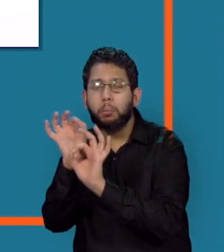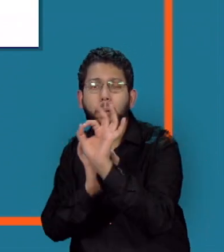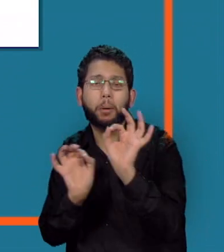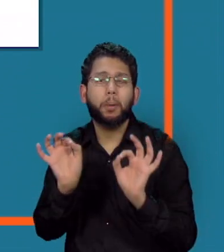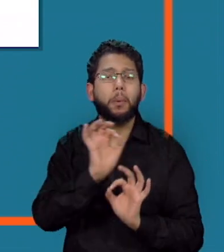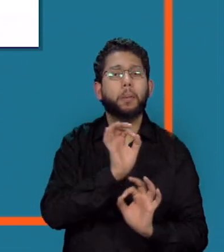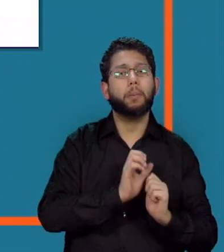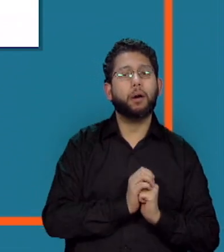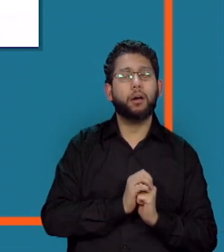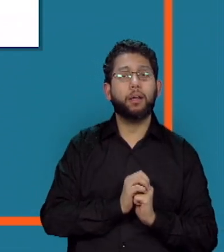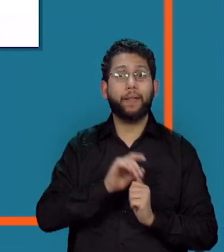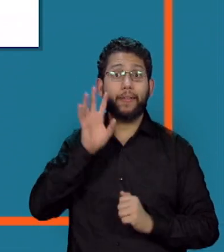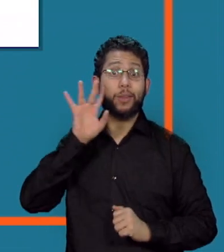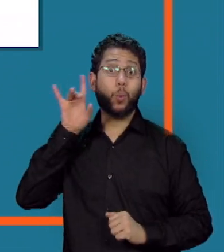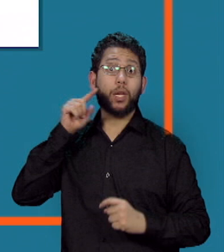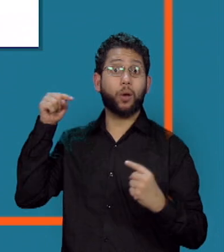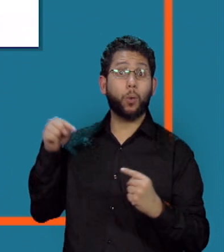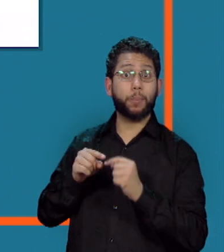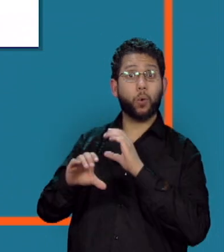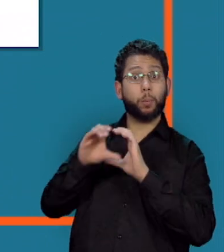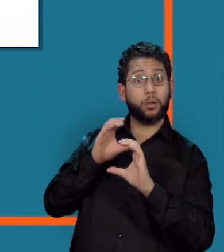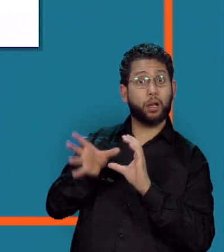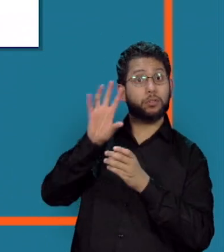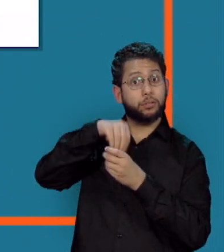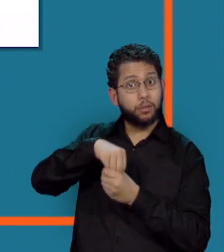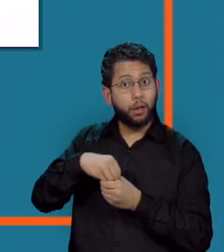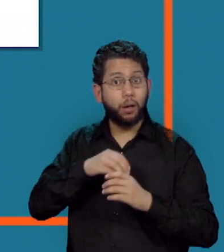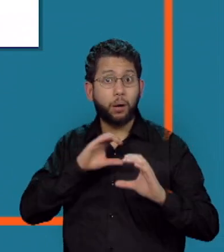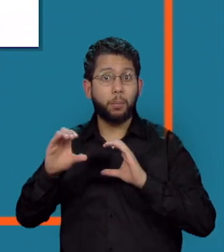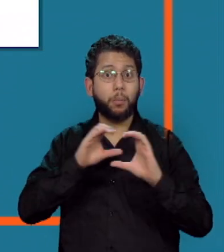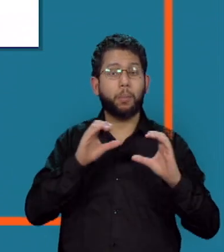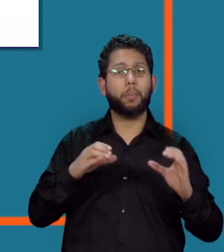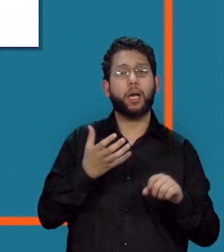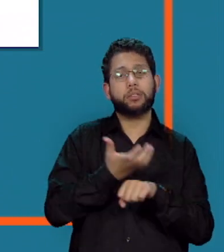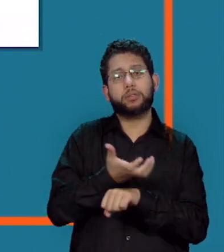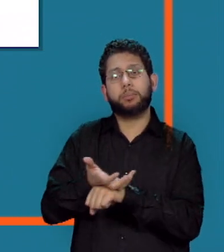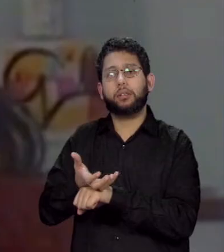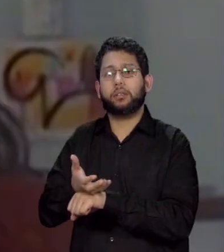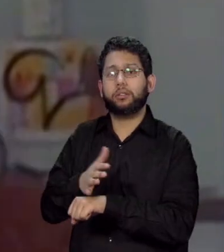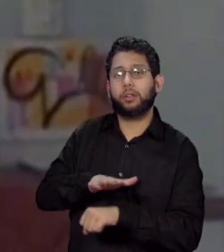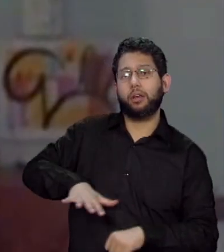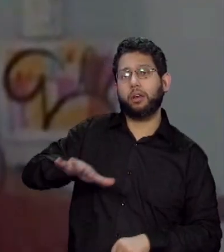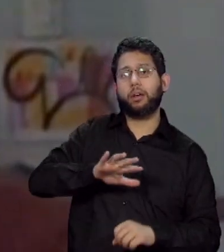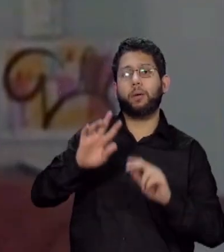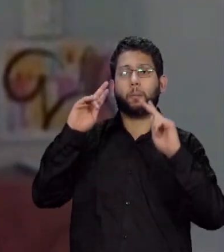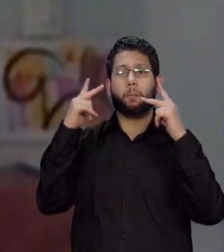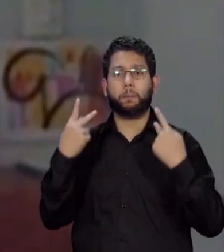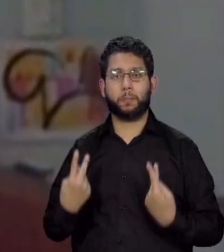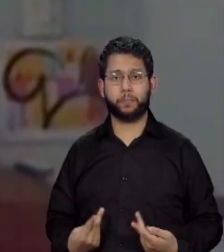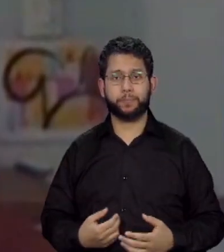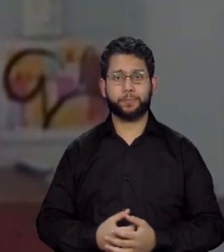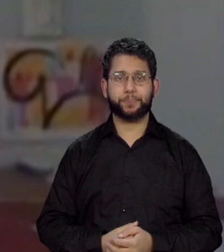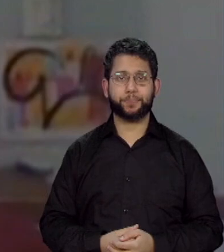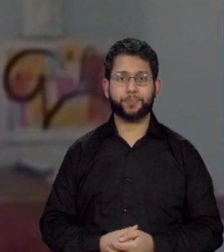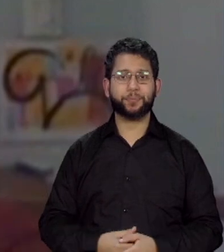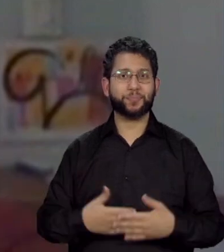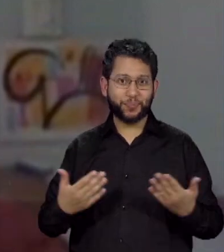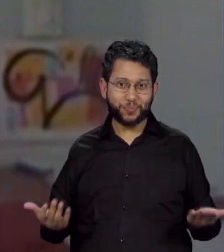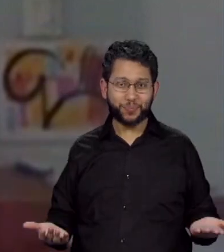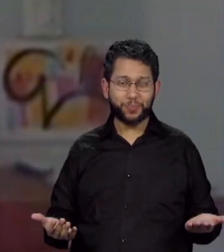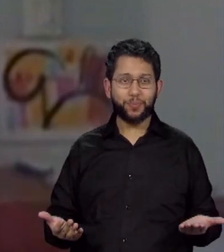vai se estudar a teoria da comunicação e outras disciplinas. Bom, o que a gente